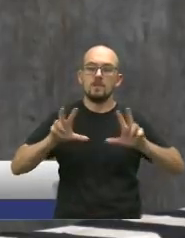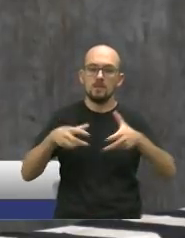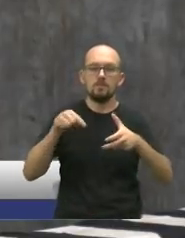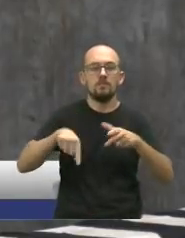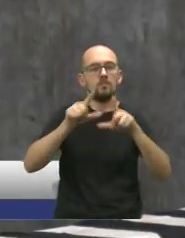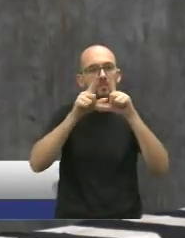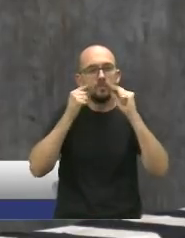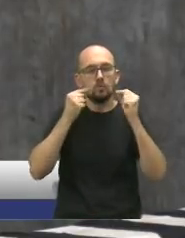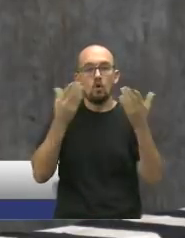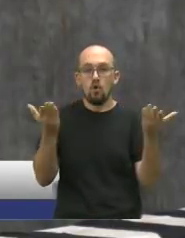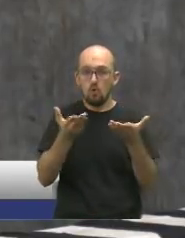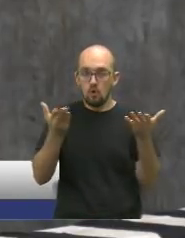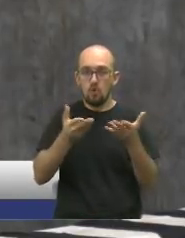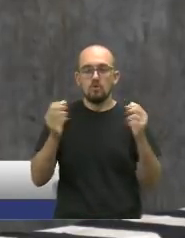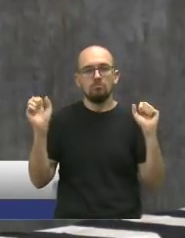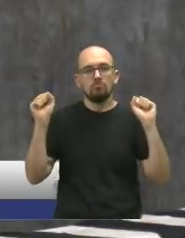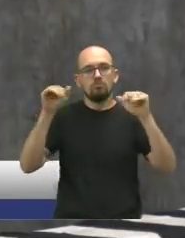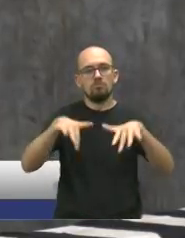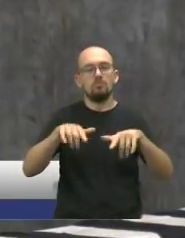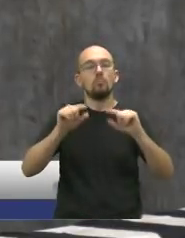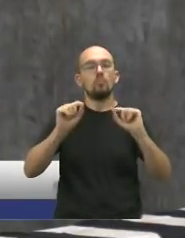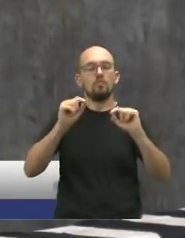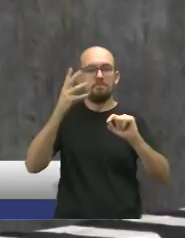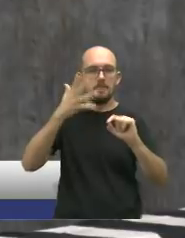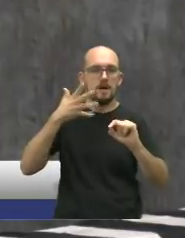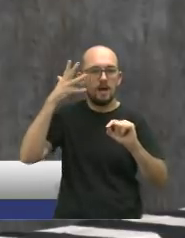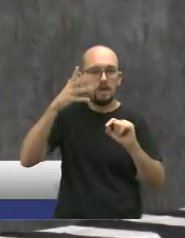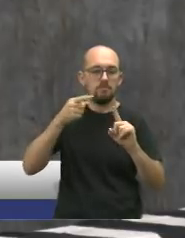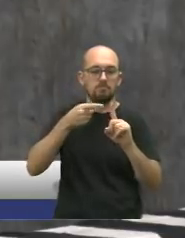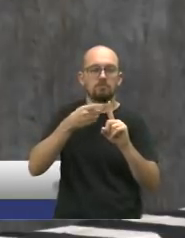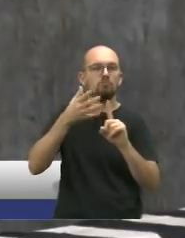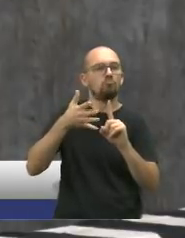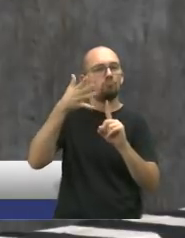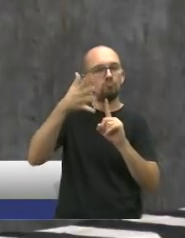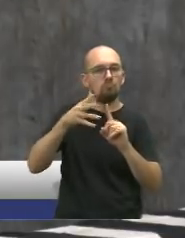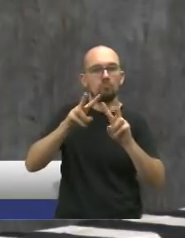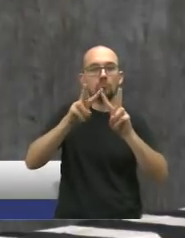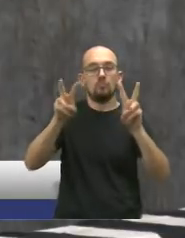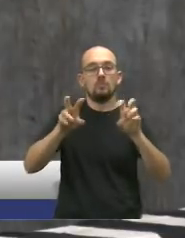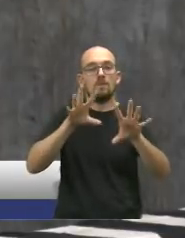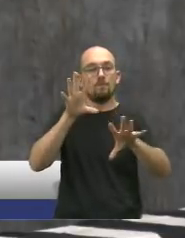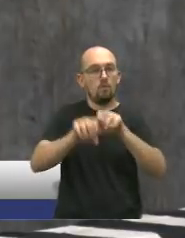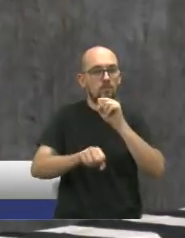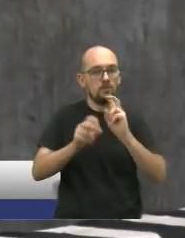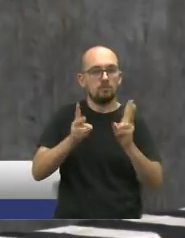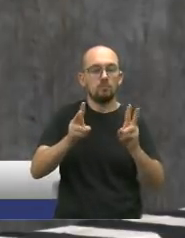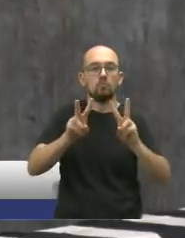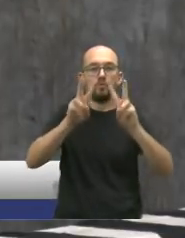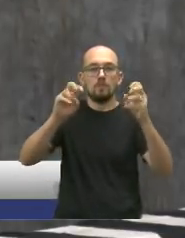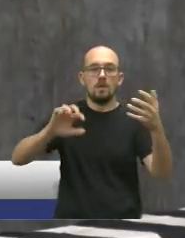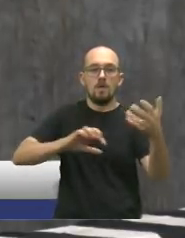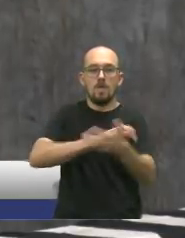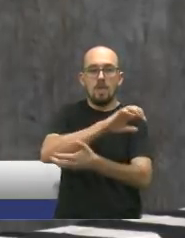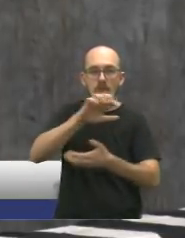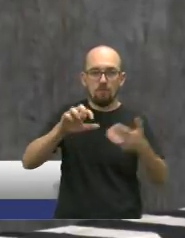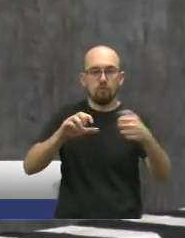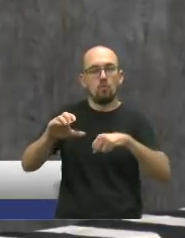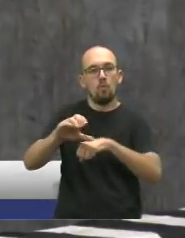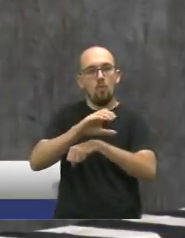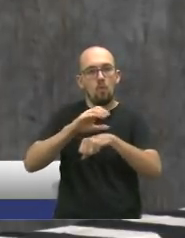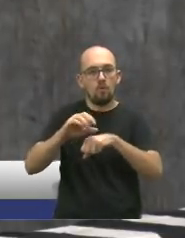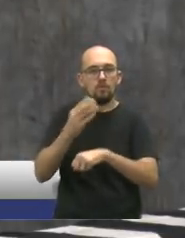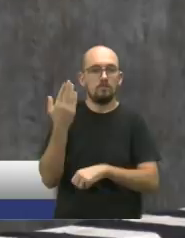Jaú cedia nesta noite a palestra de formação continuada sobre a Revolução Constitucionalista